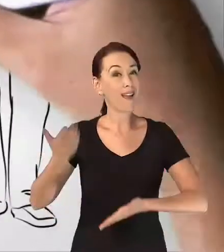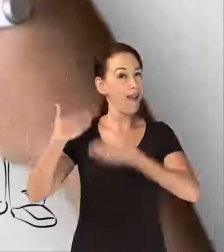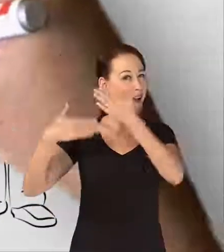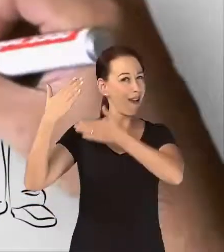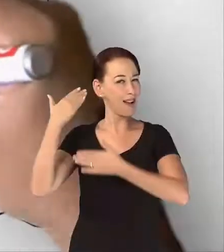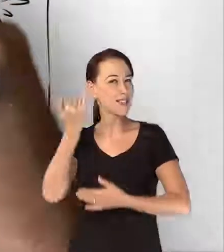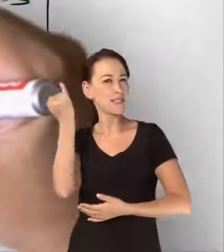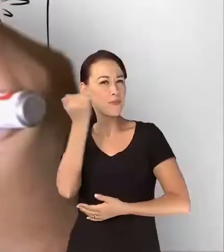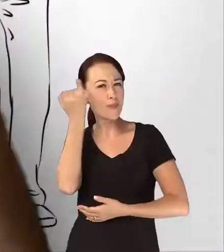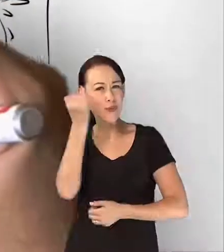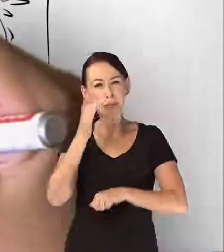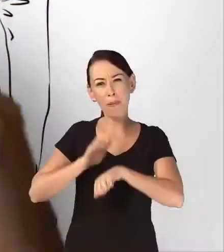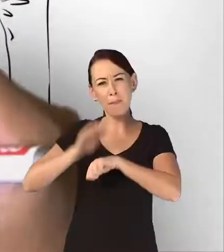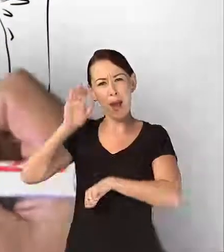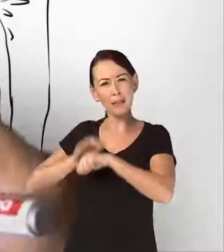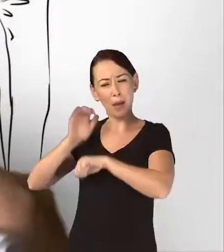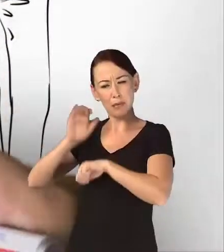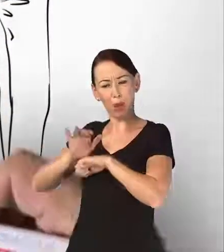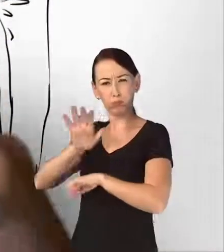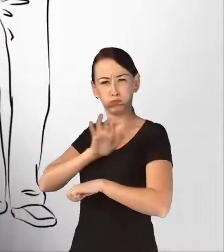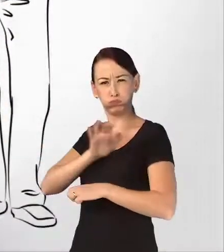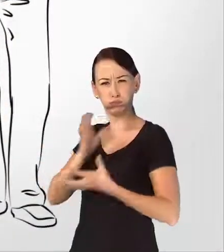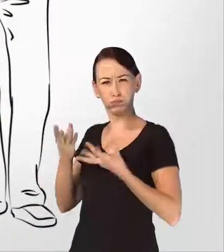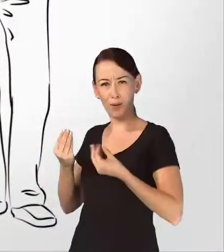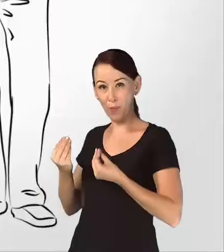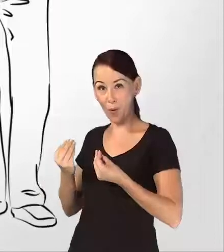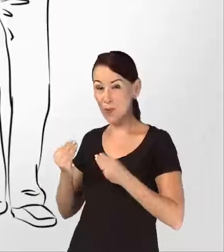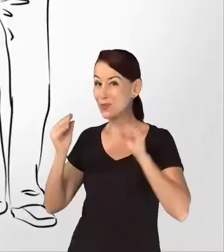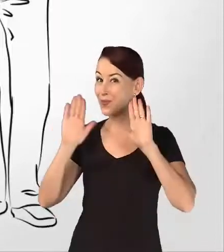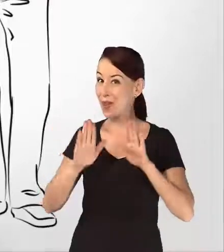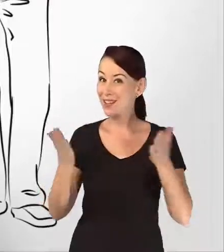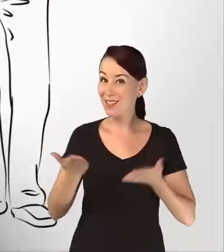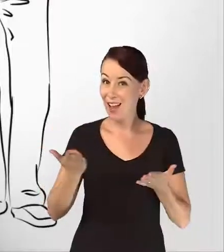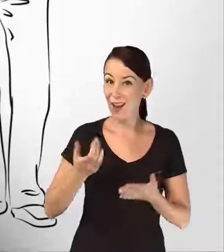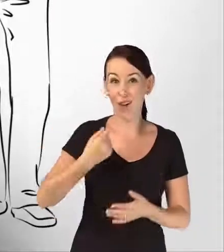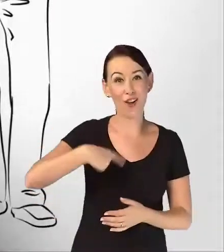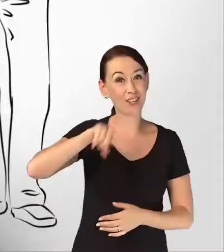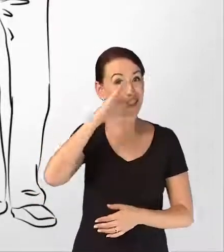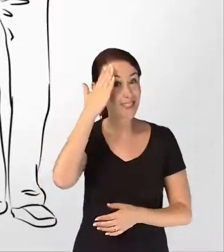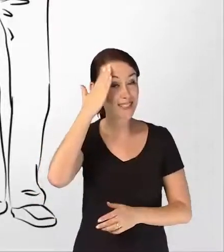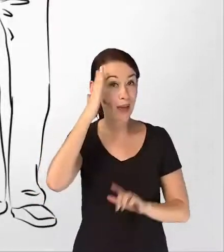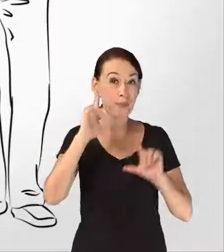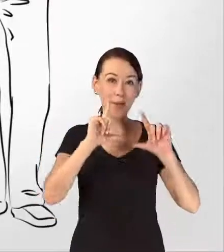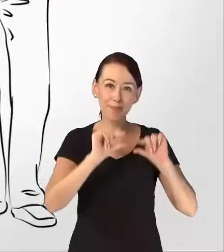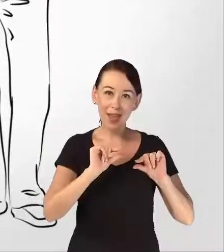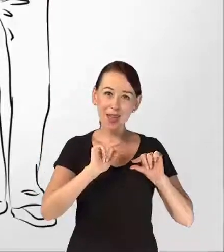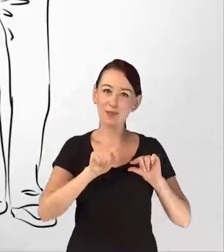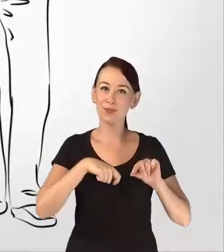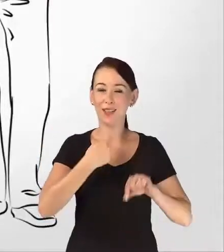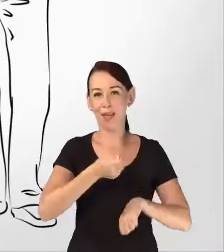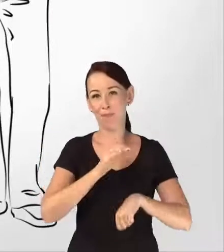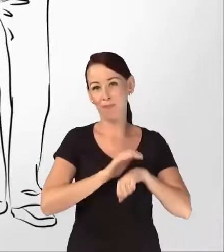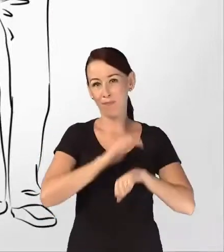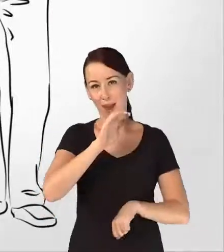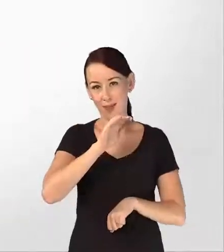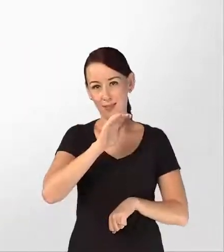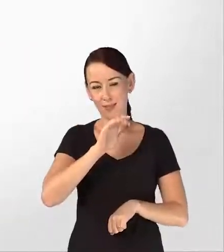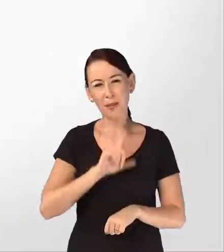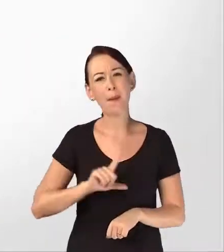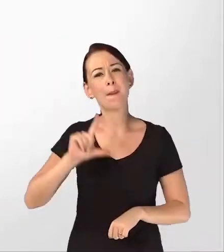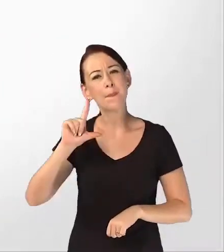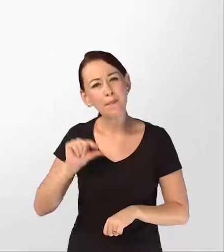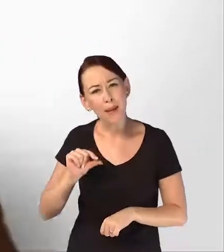Se antes valia o quanto mais melhor, agora sabemos que menos é mais.